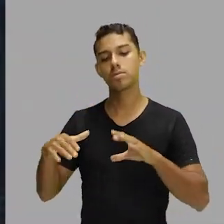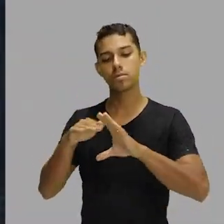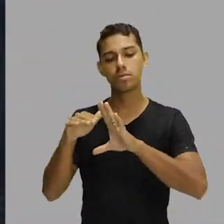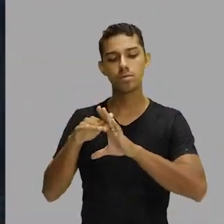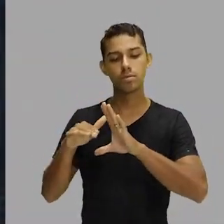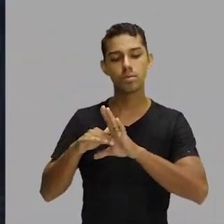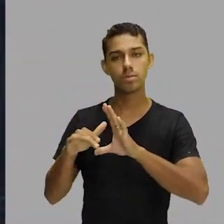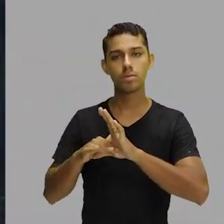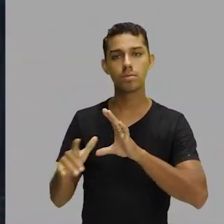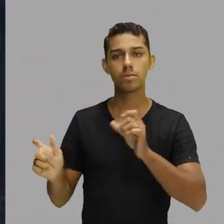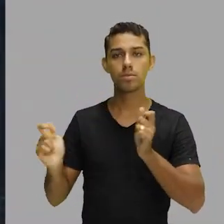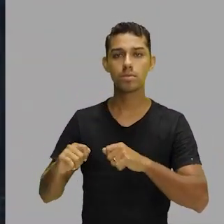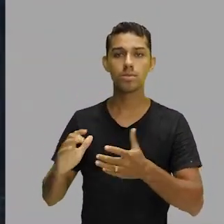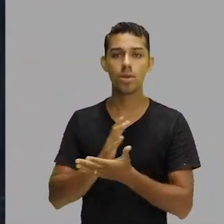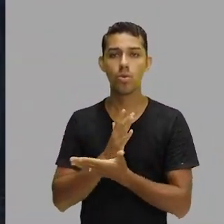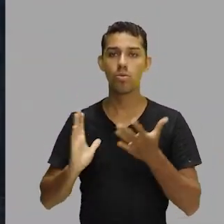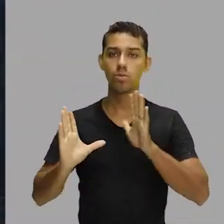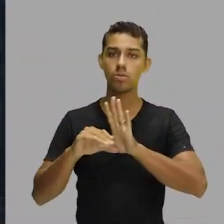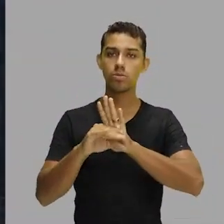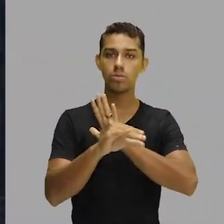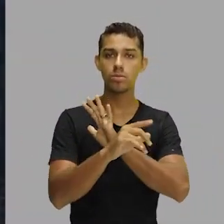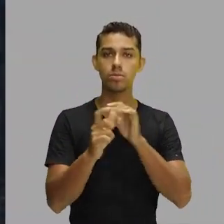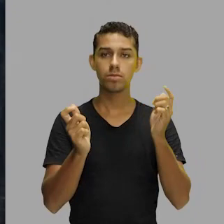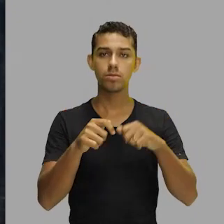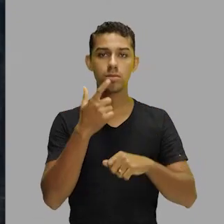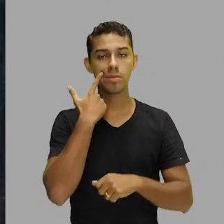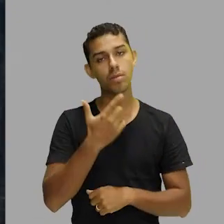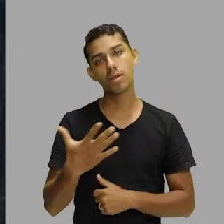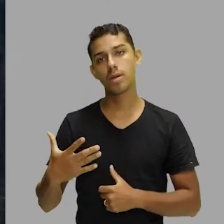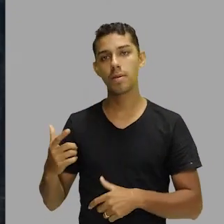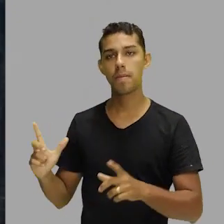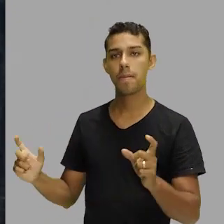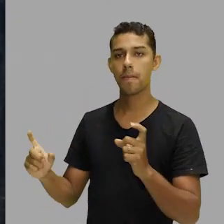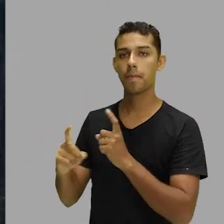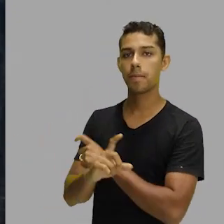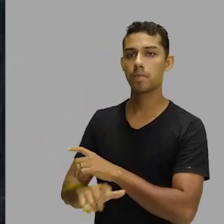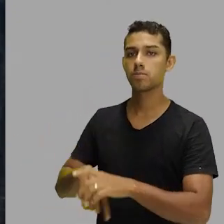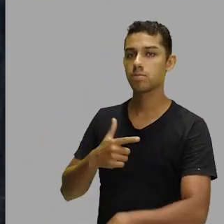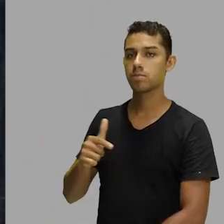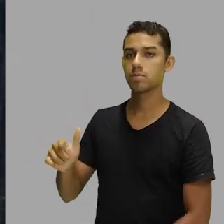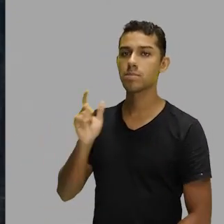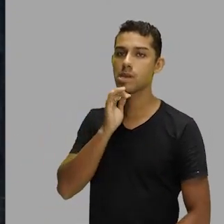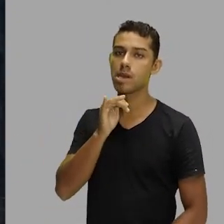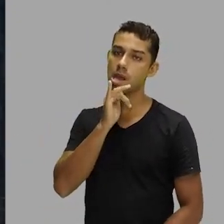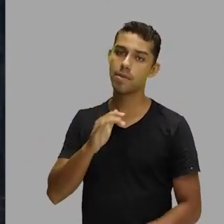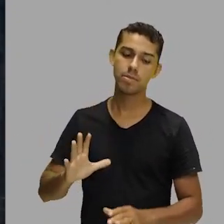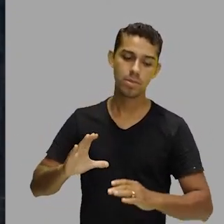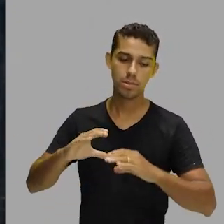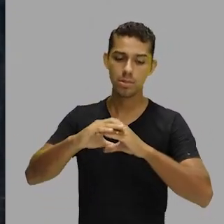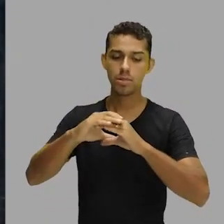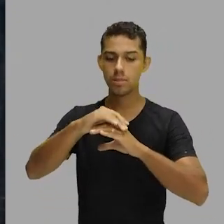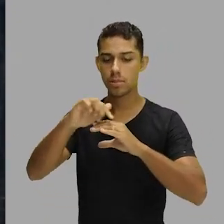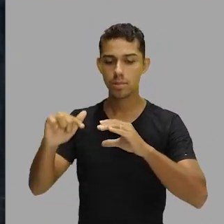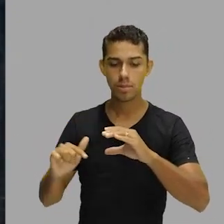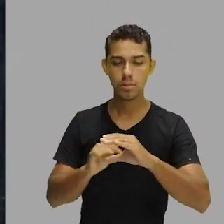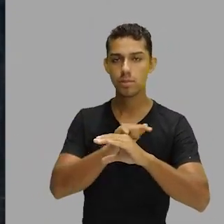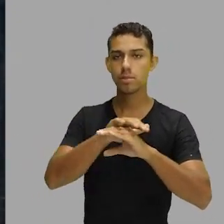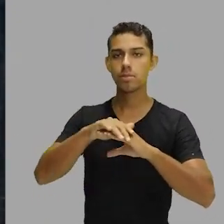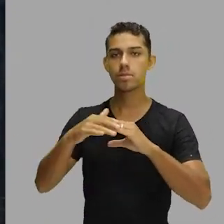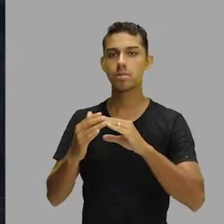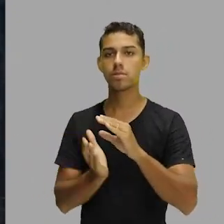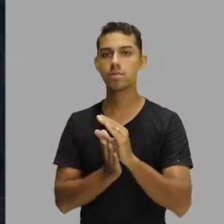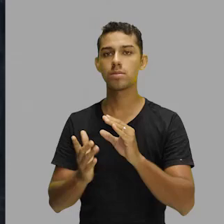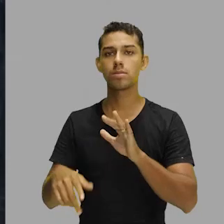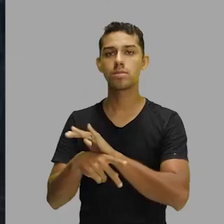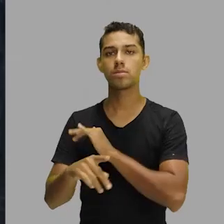algumas bactérias que na camada mais externa aqui possa ter uma cápsula feita